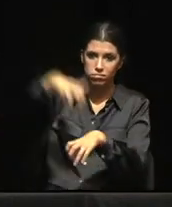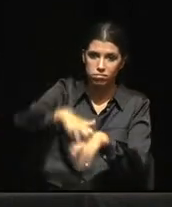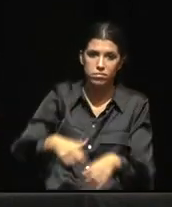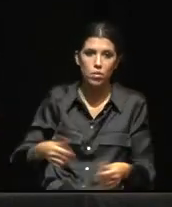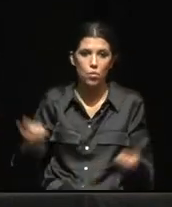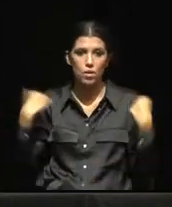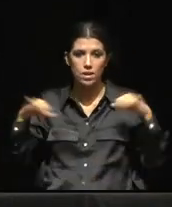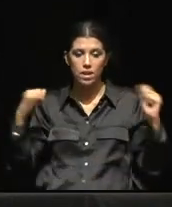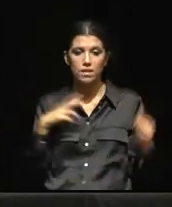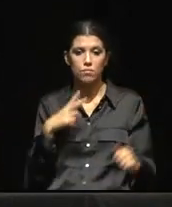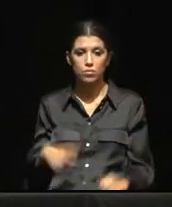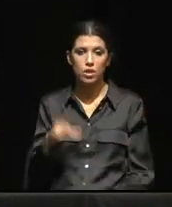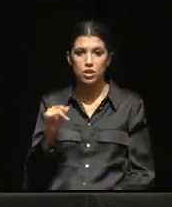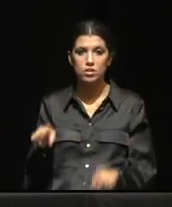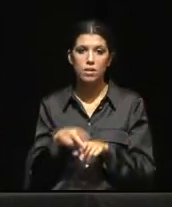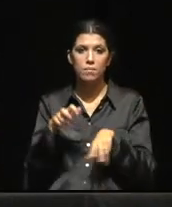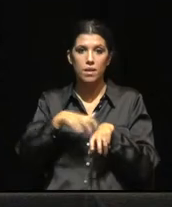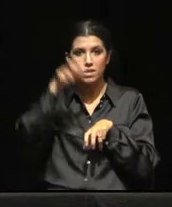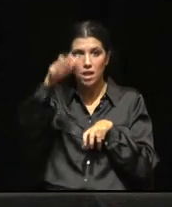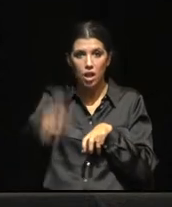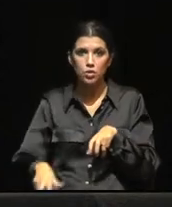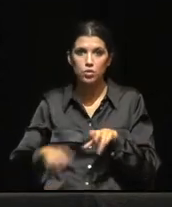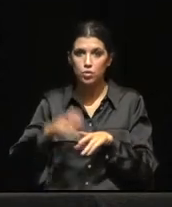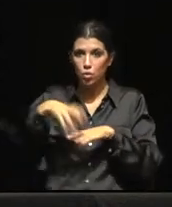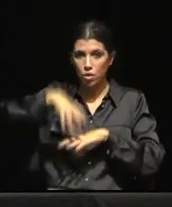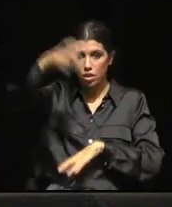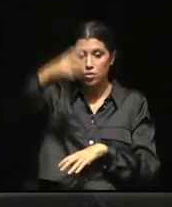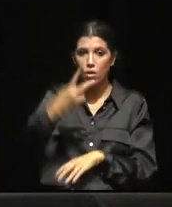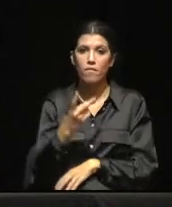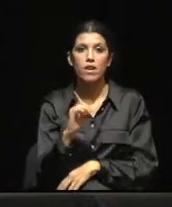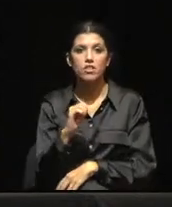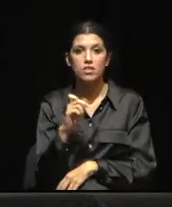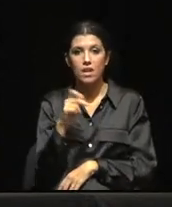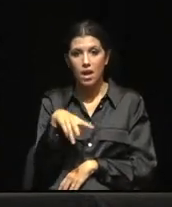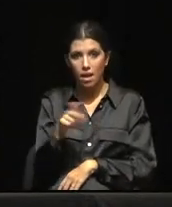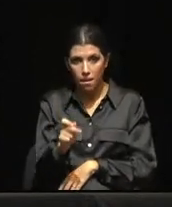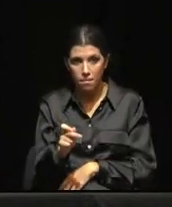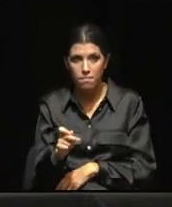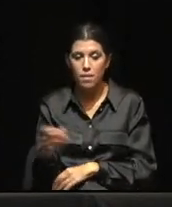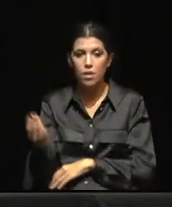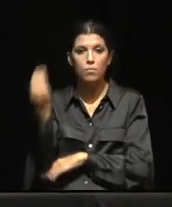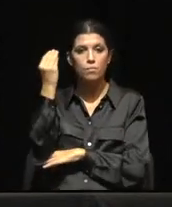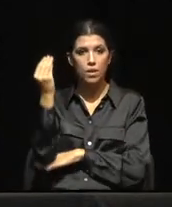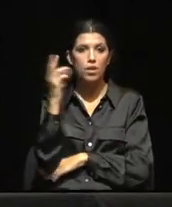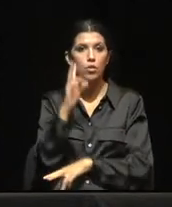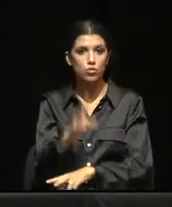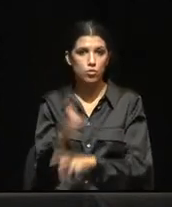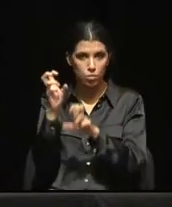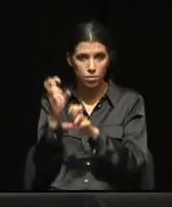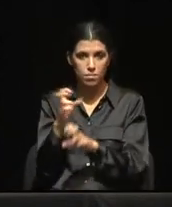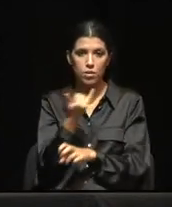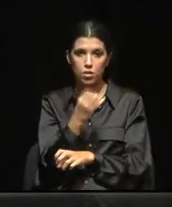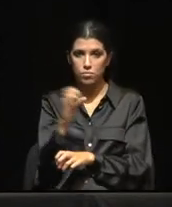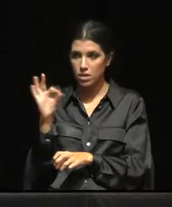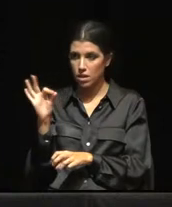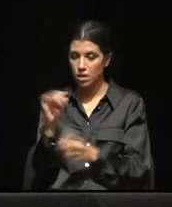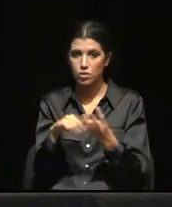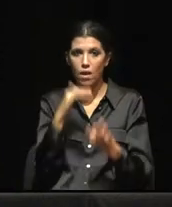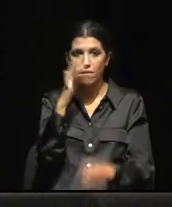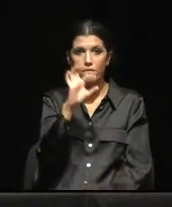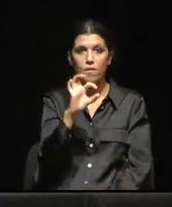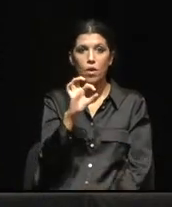atleta português saltou ainda do topo da torre de Vasco da Gama em 2002 do padrão dos descobrimentos de 2014 e aos